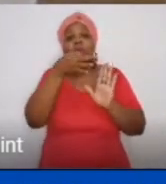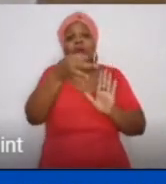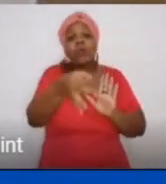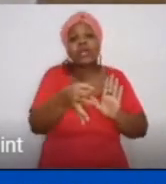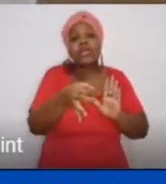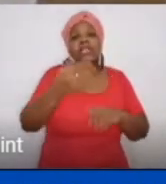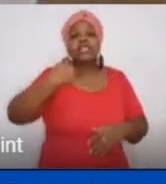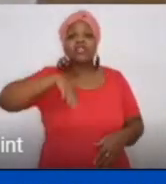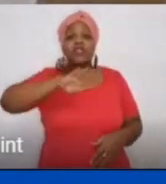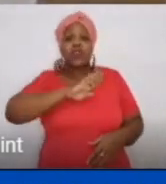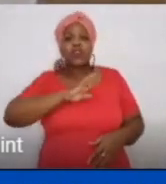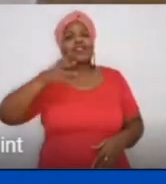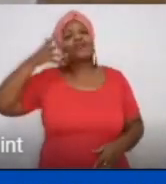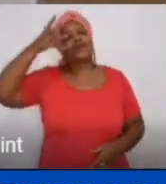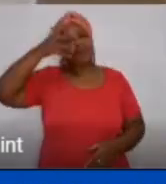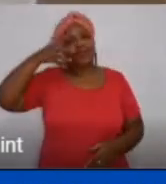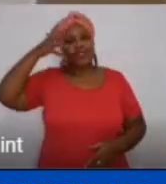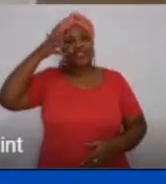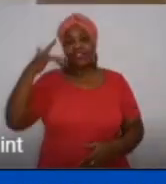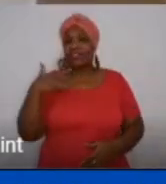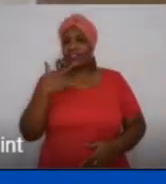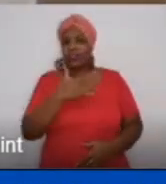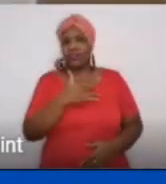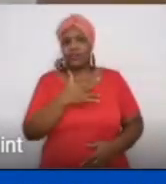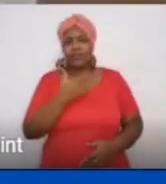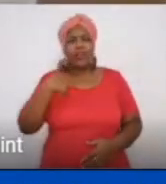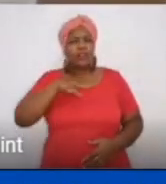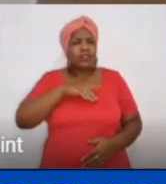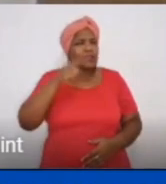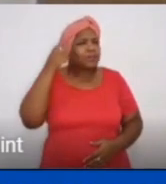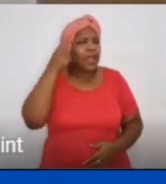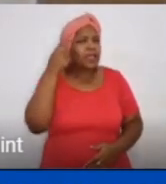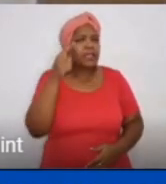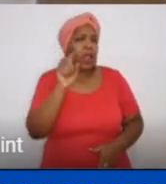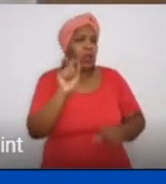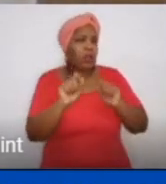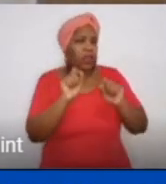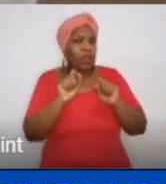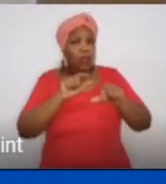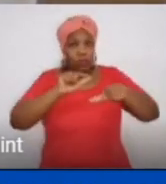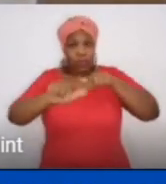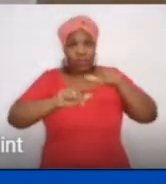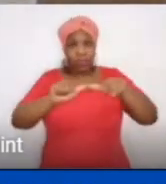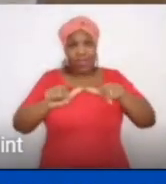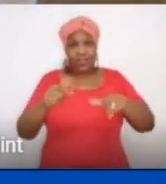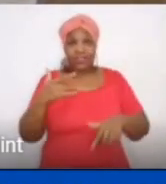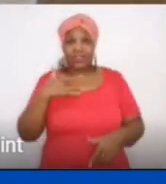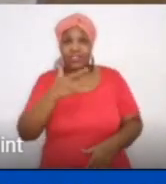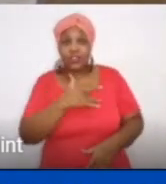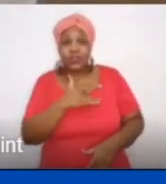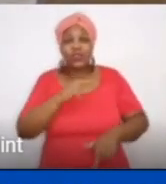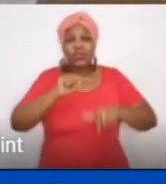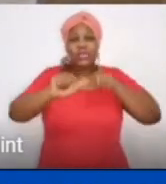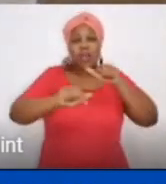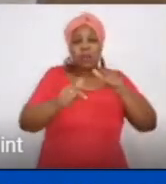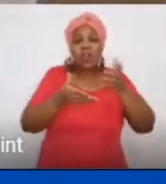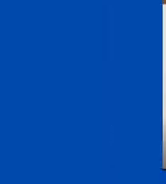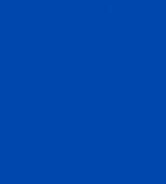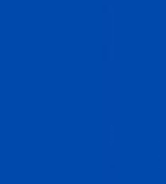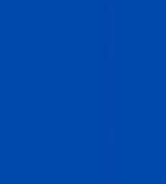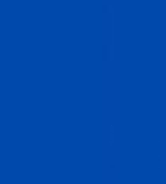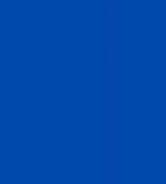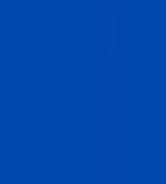da nossa política de saúde. A gente tem que pensar que o trabalho em saúde, o trabalho em cuidado deve ser um cuidado em